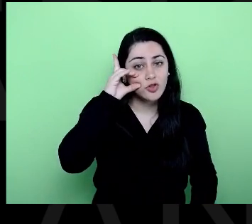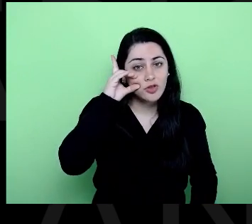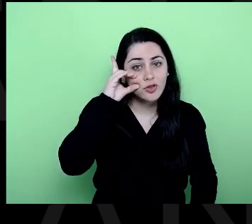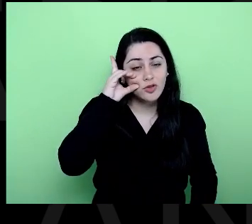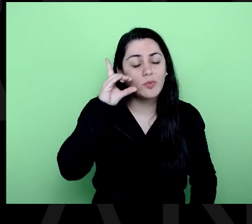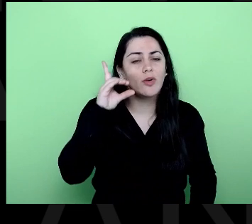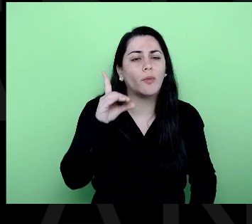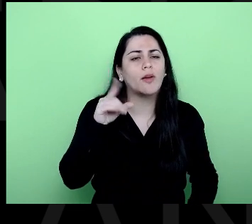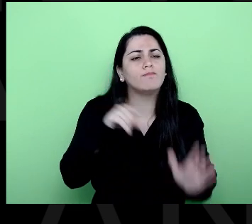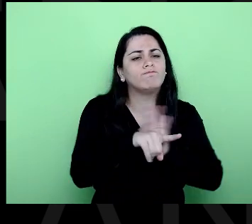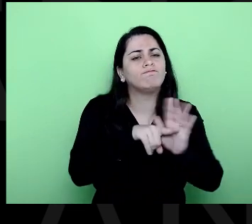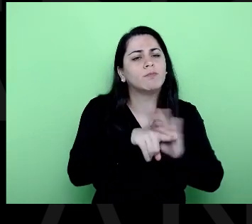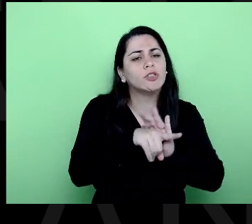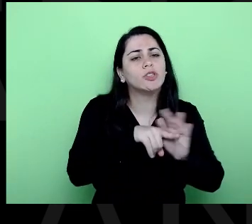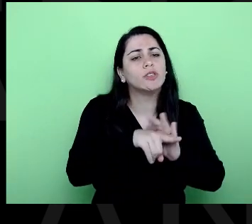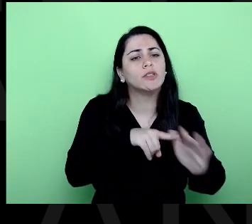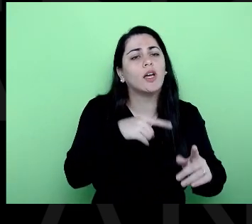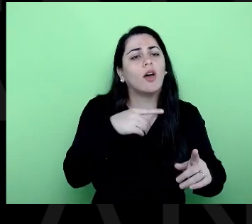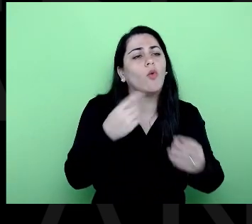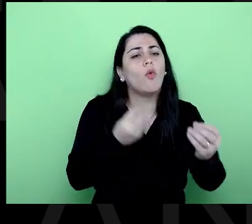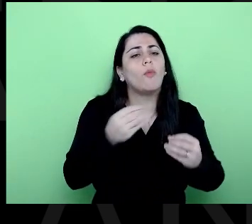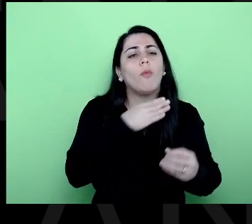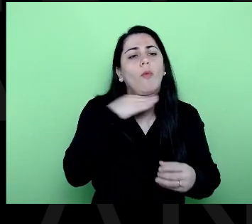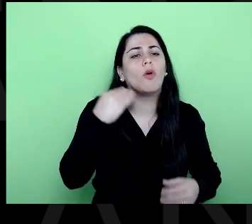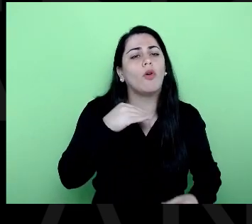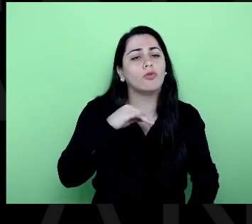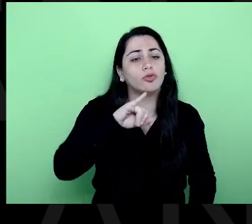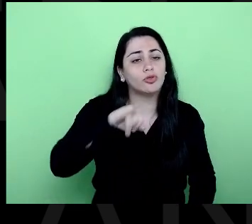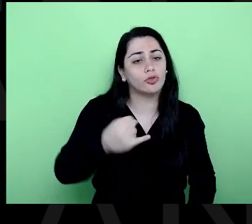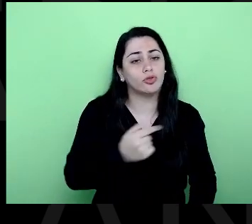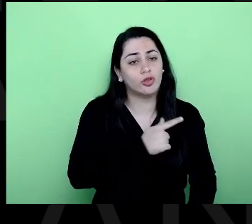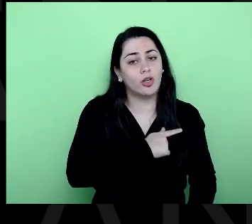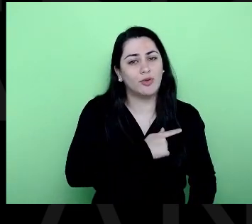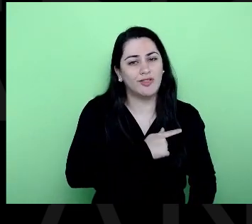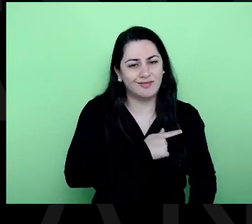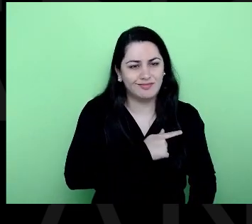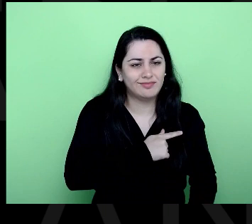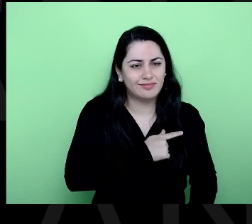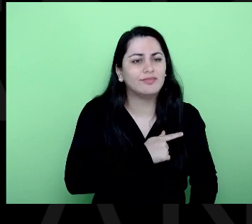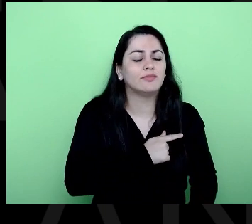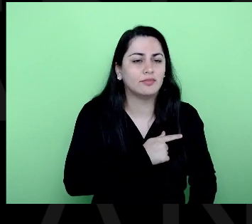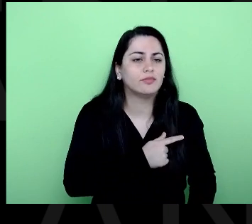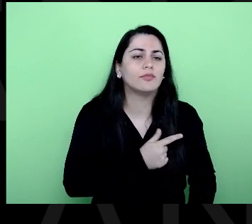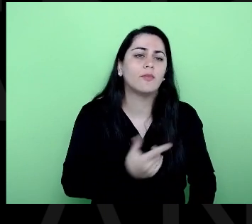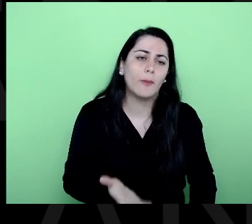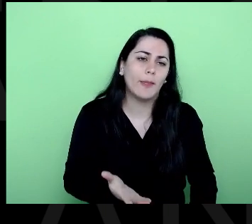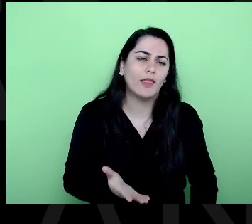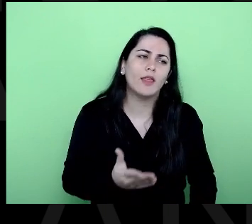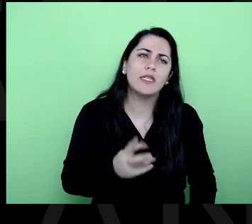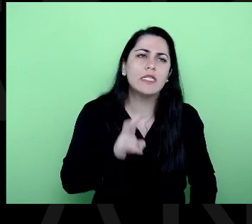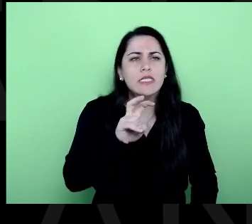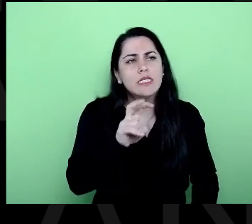que para investigar a morte do Jango. Quer dizer, passa-se